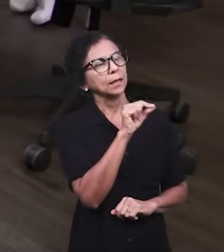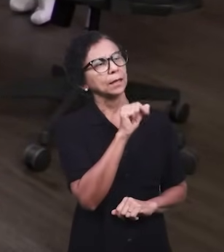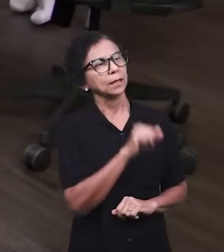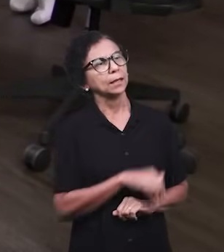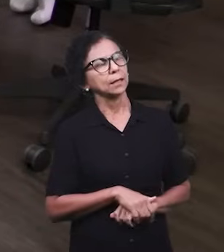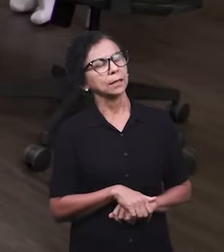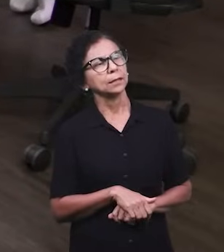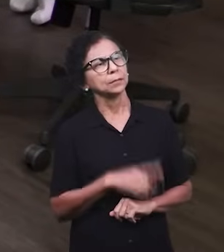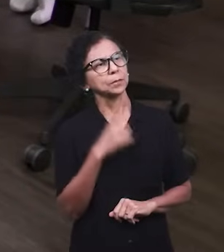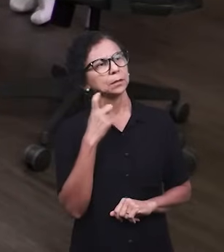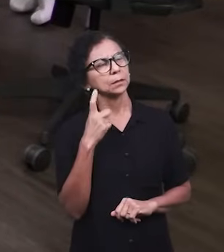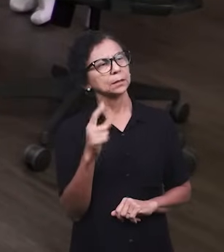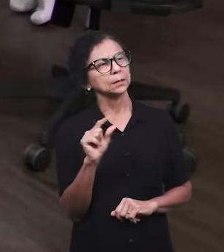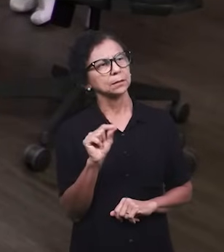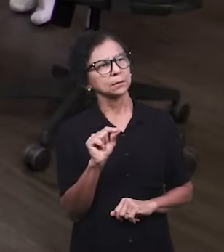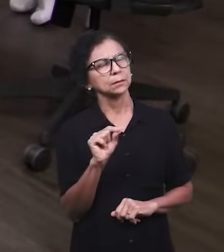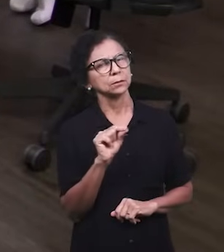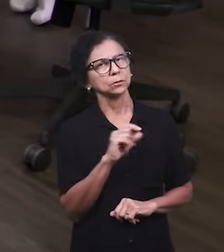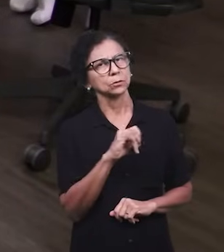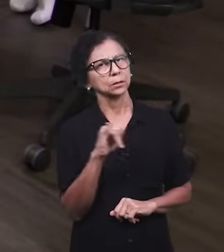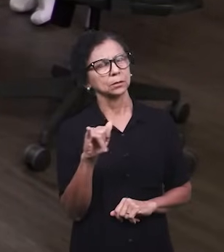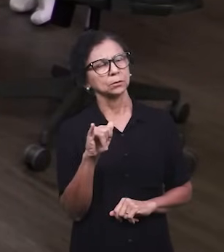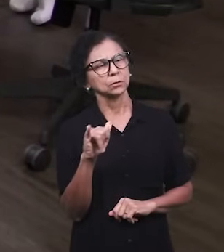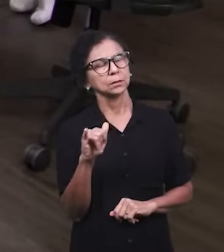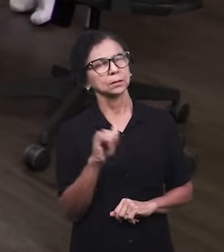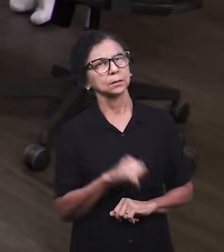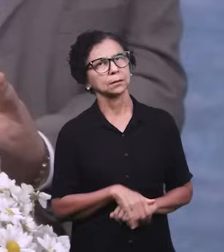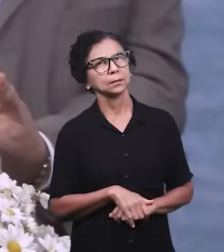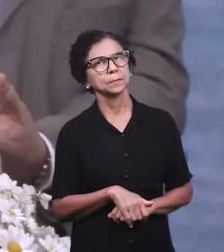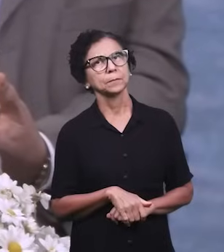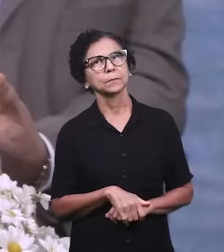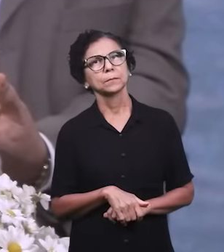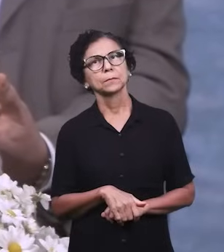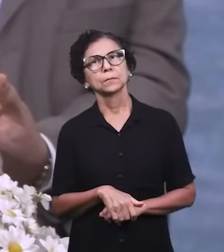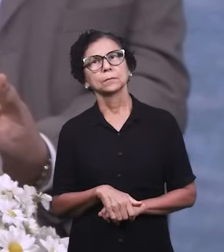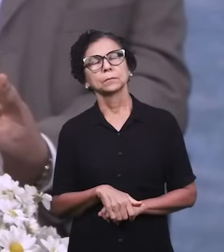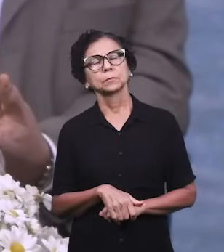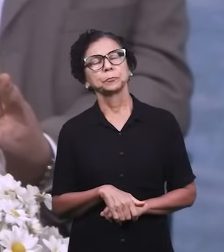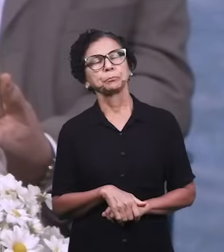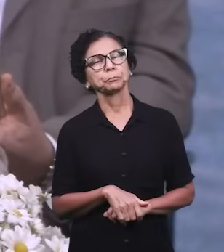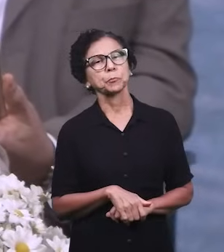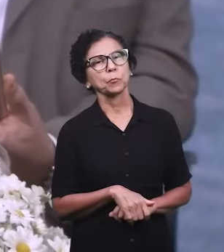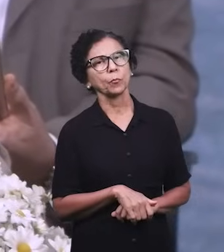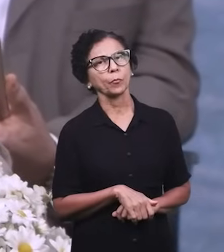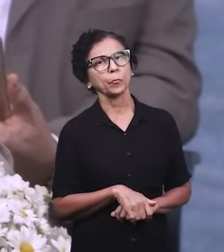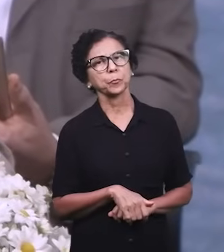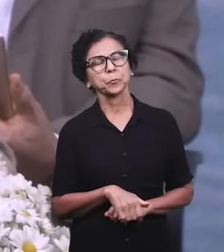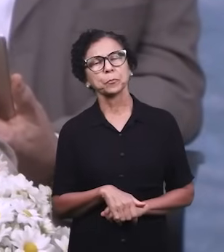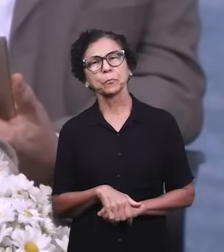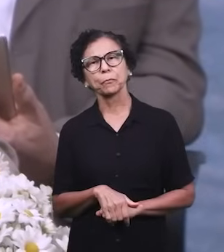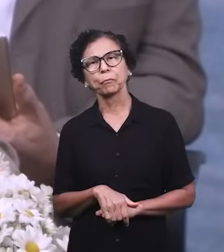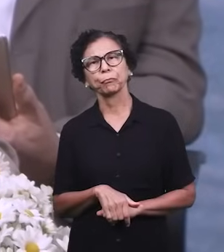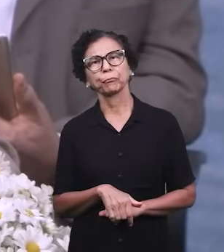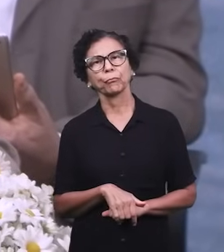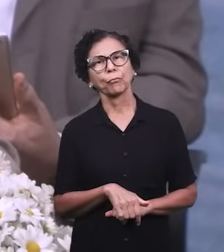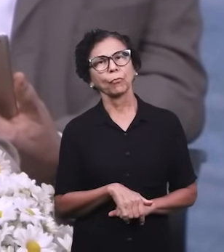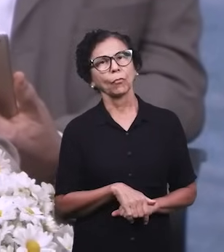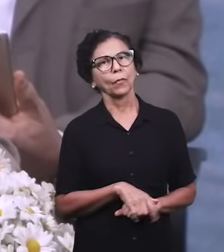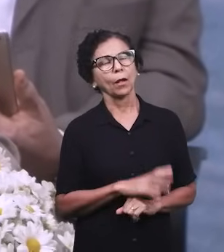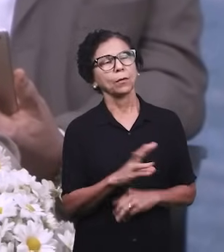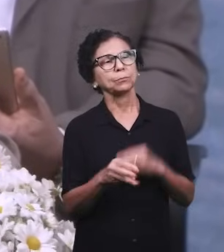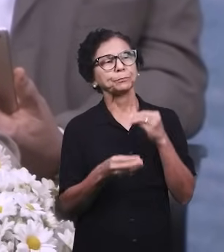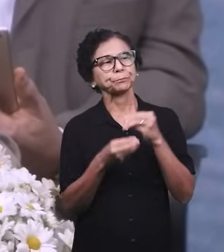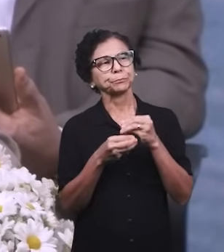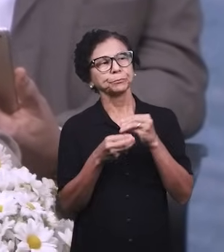um aspecto que tem sido abordado e eu quero trazer essa sua resposta para dentro desse assunto que